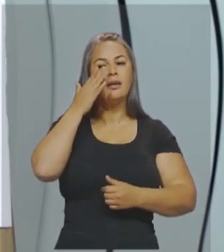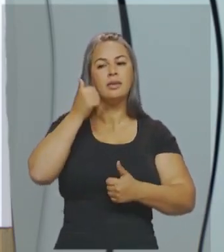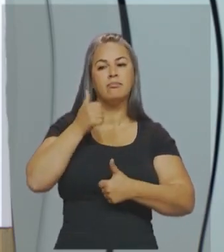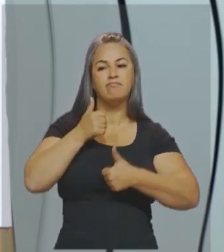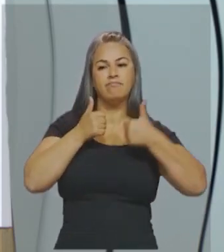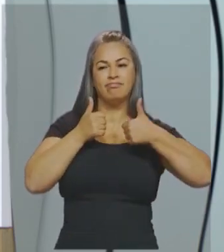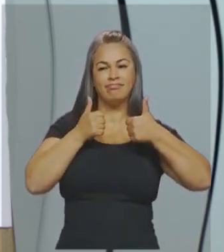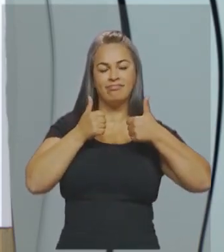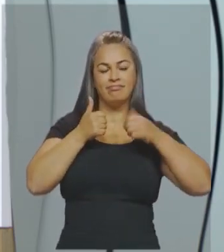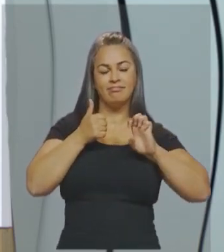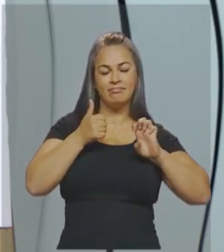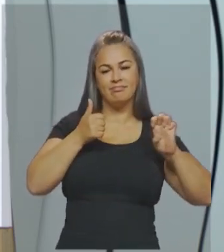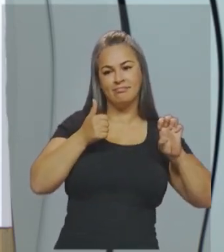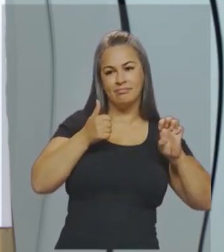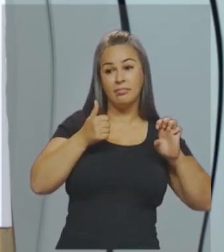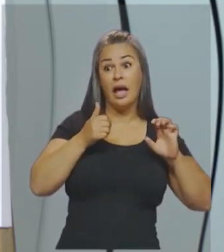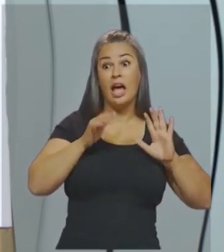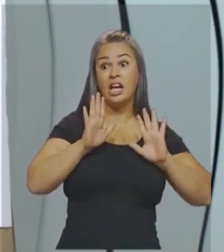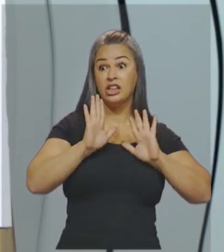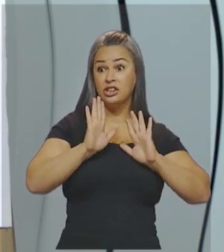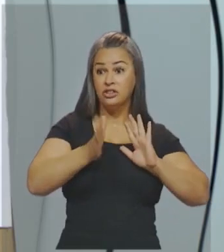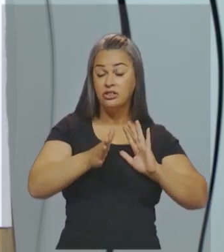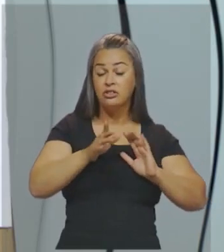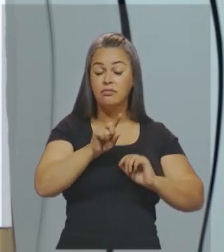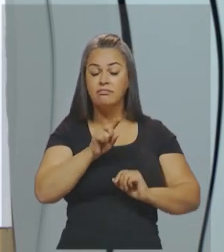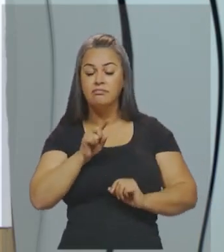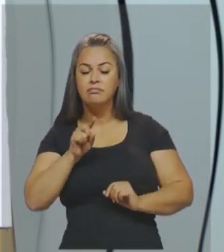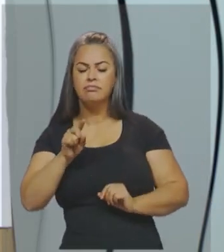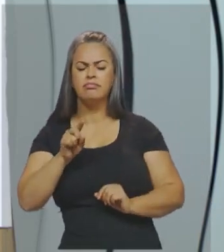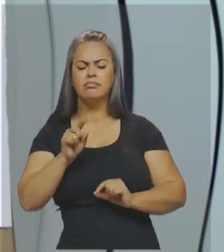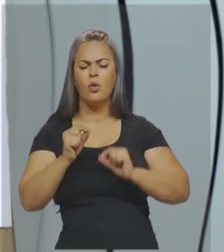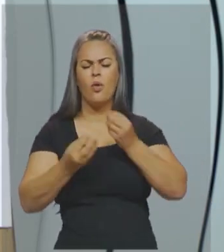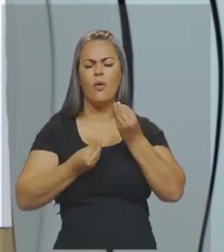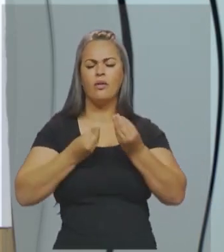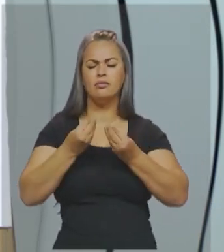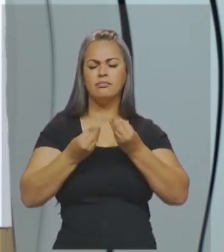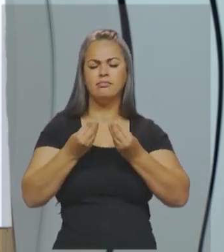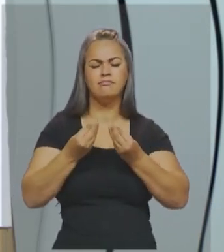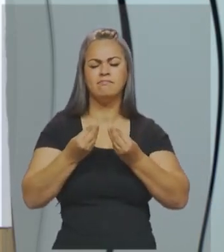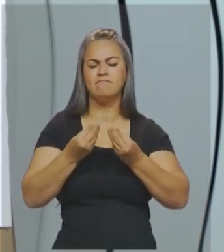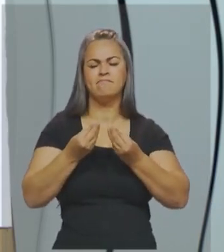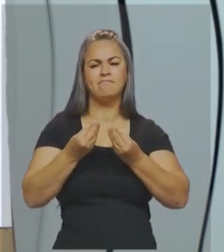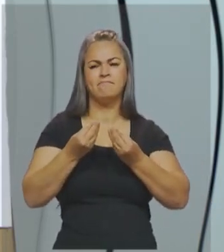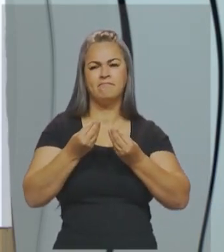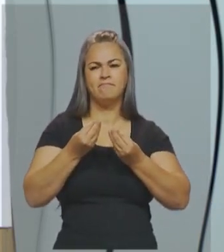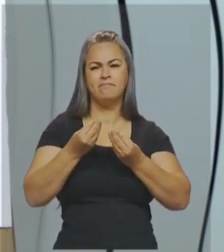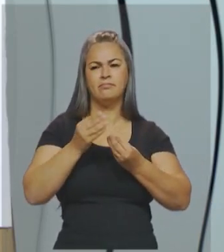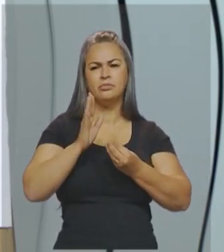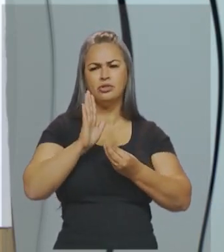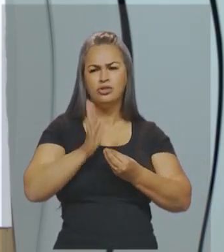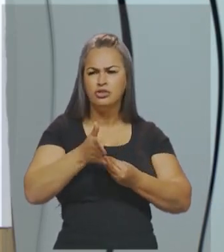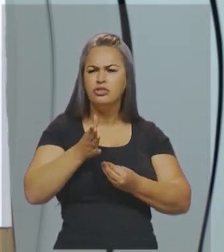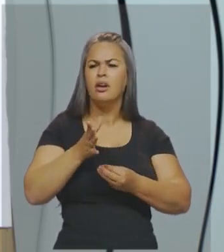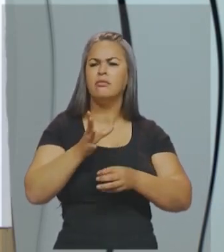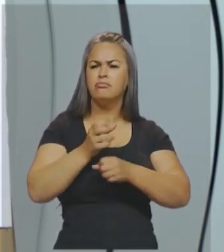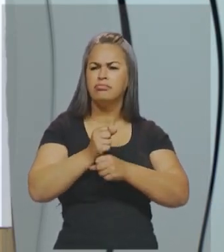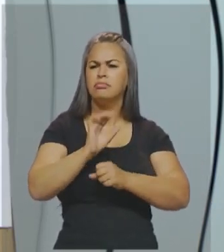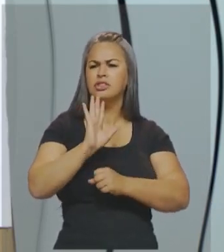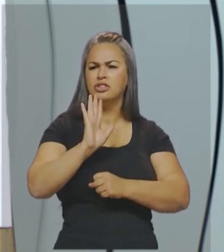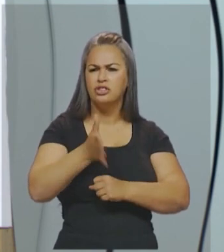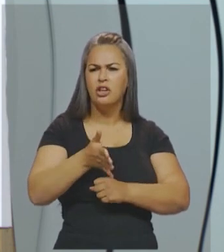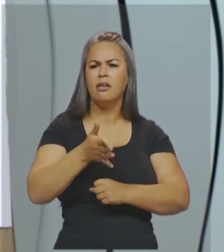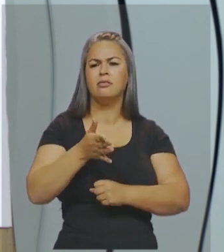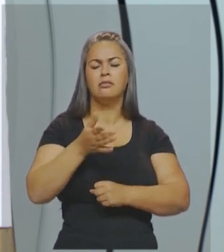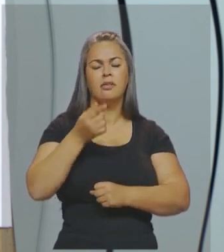valor. Já o próximo, olha, isso aqui já está nessa formulazinha, ó. Já foi calculado que